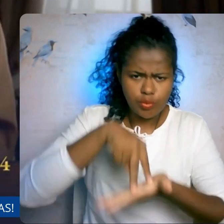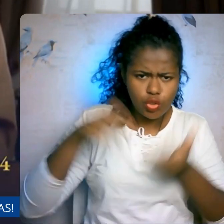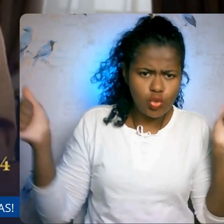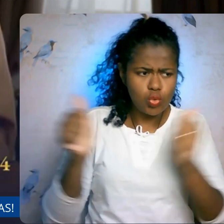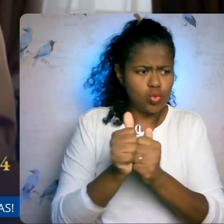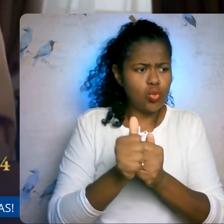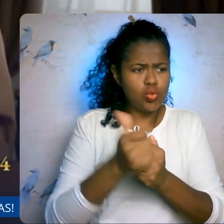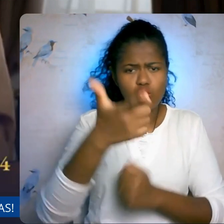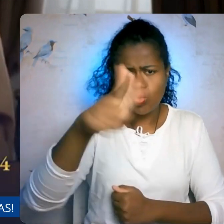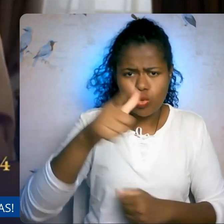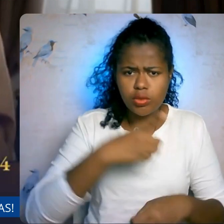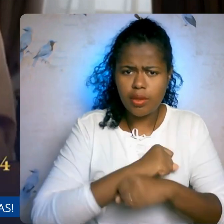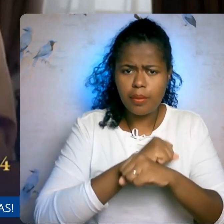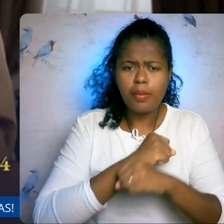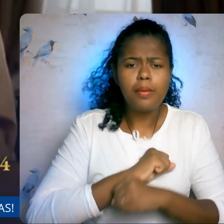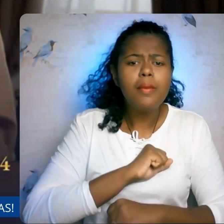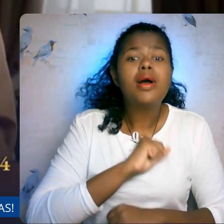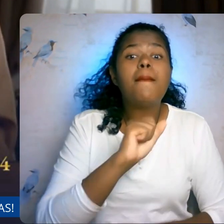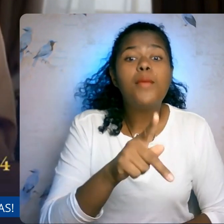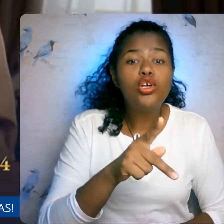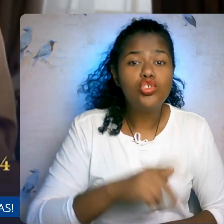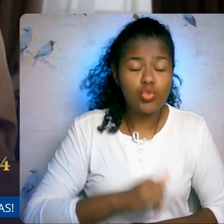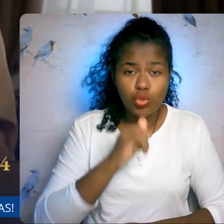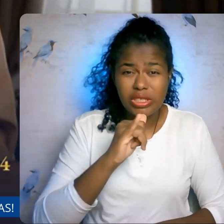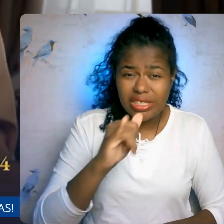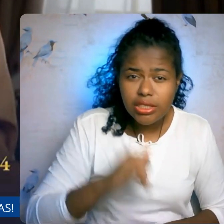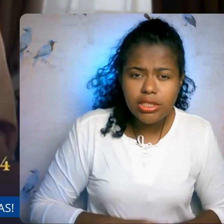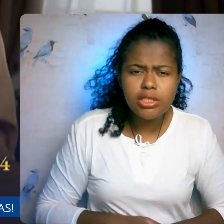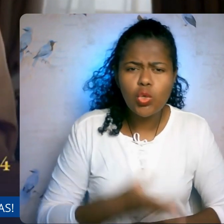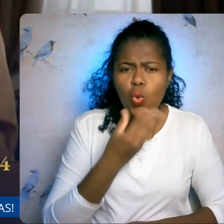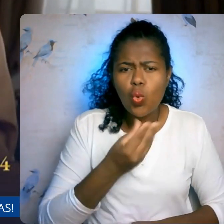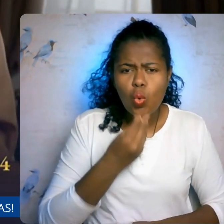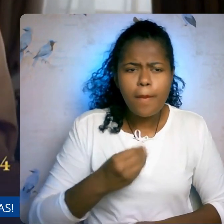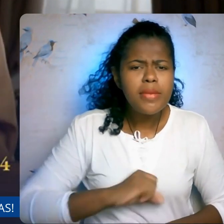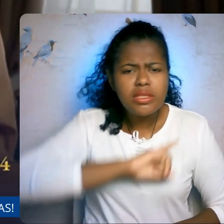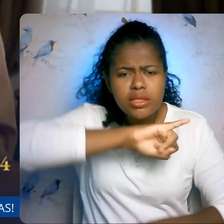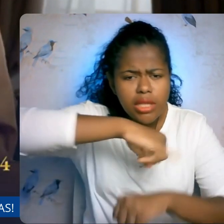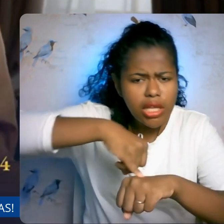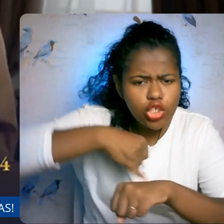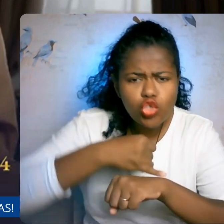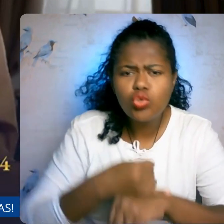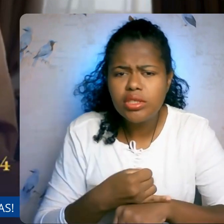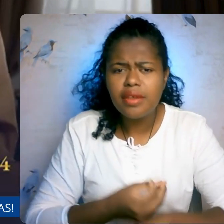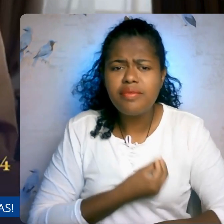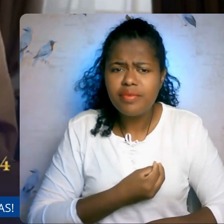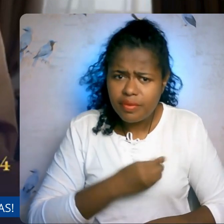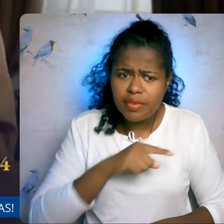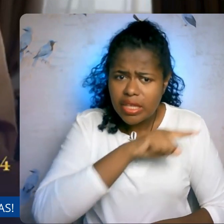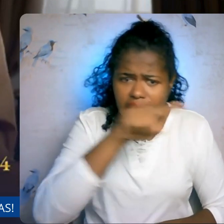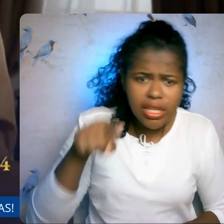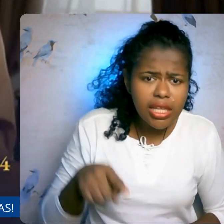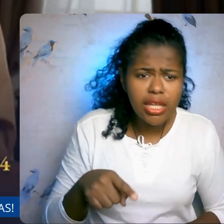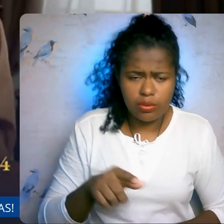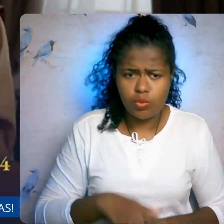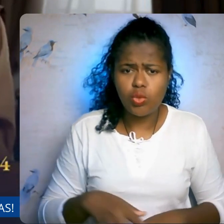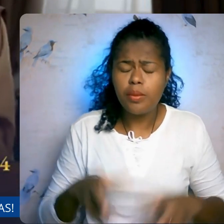companhia dos 11, com voz forte lhes disse: Homens da Judéia e vós todos que habitais em Jerusalém, seja-vos isto conhecido e